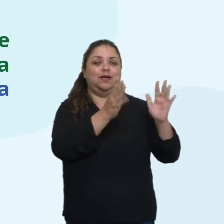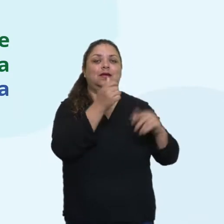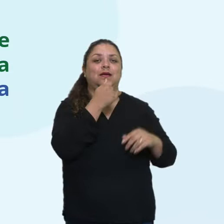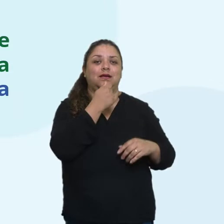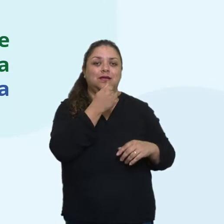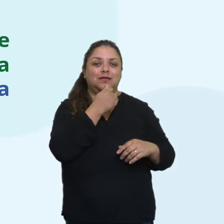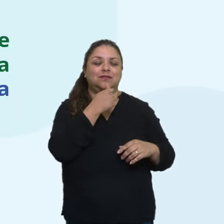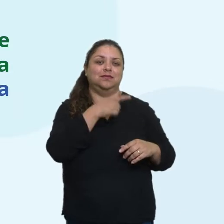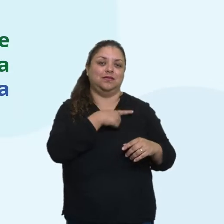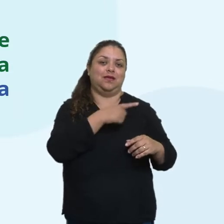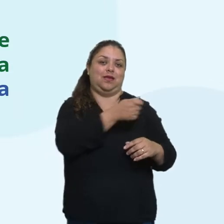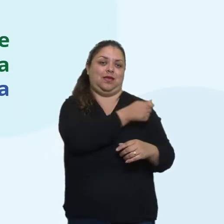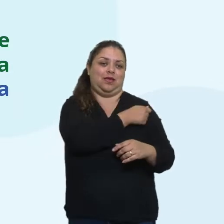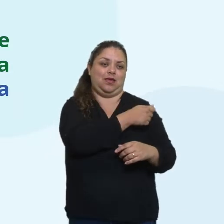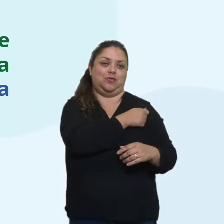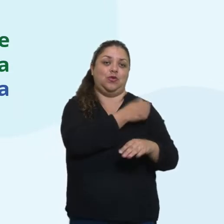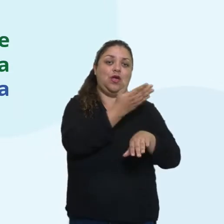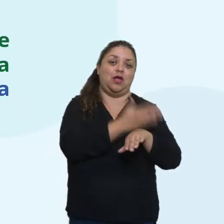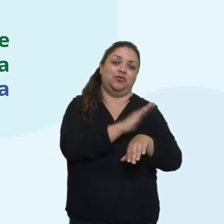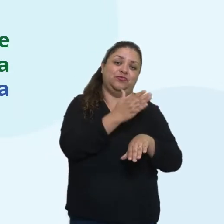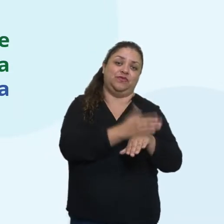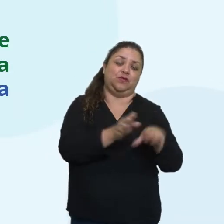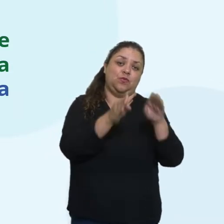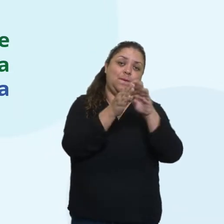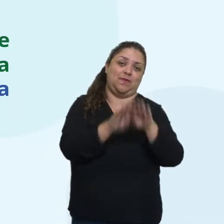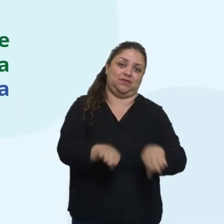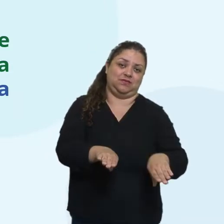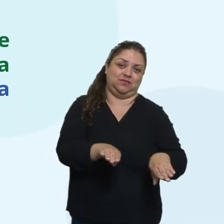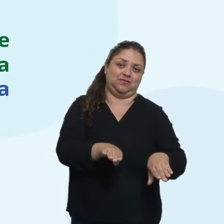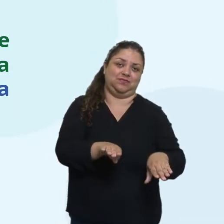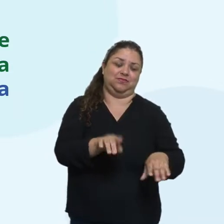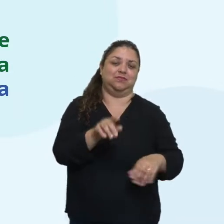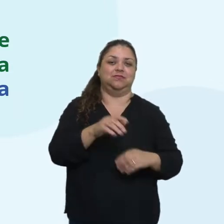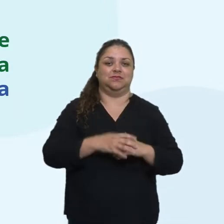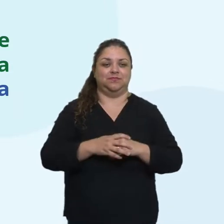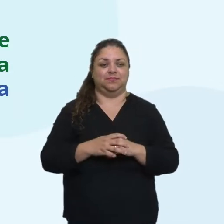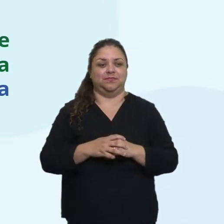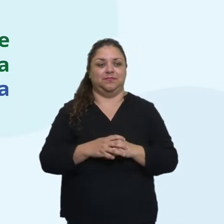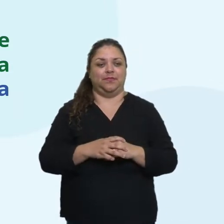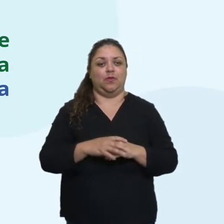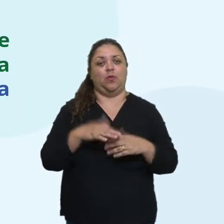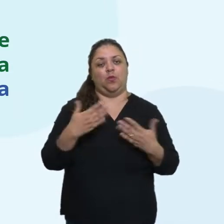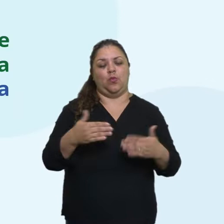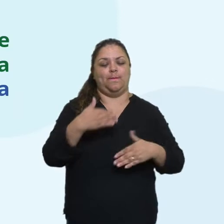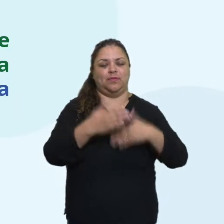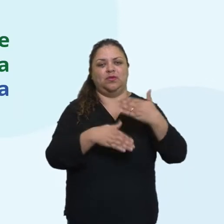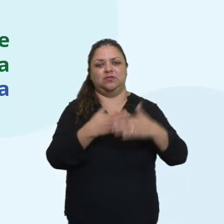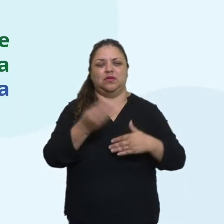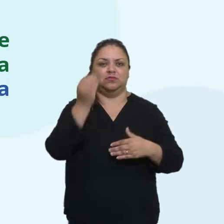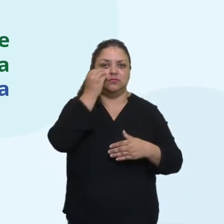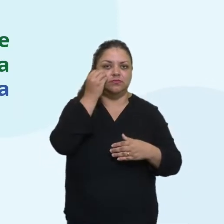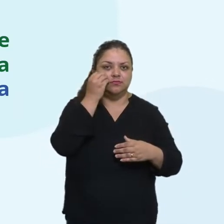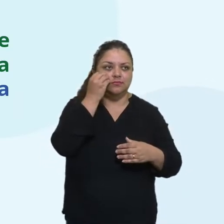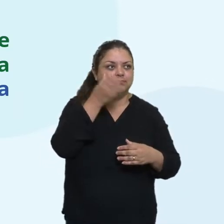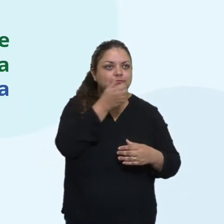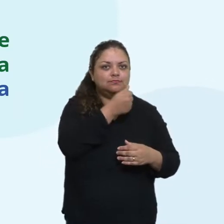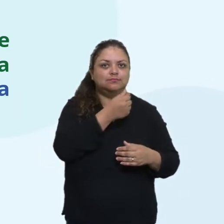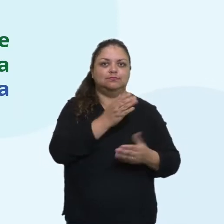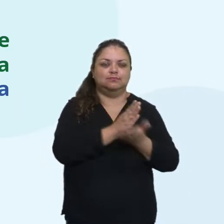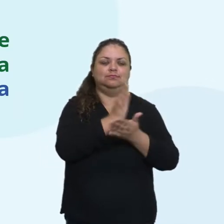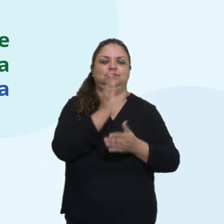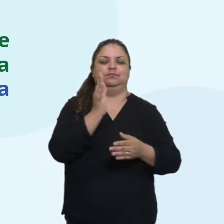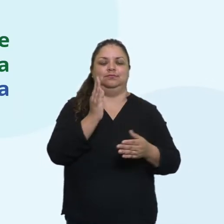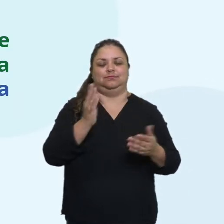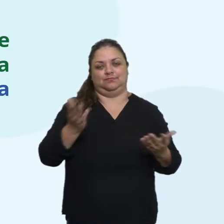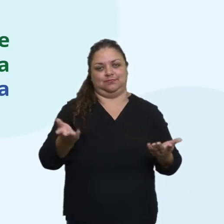realizando aí atividades de compensação e outras e outro processo de recuperar Nós já vamos já